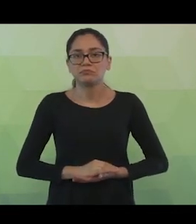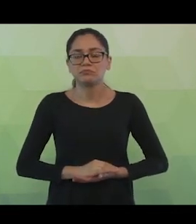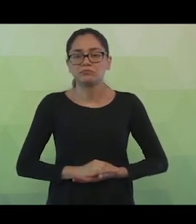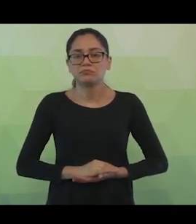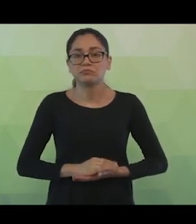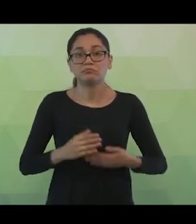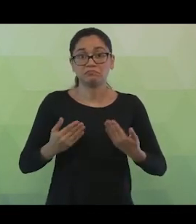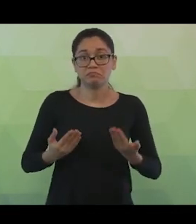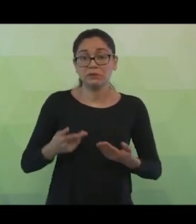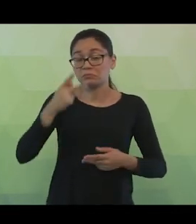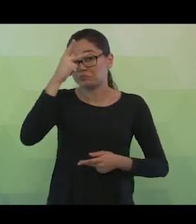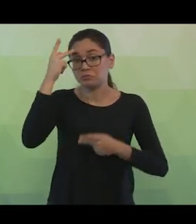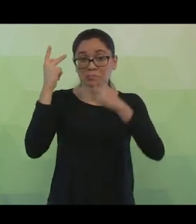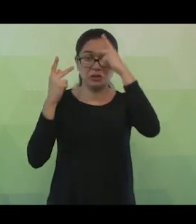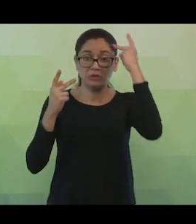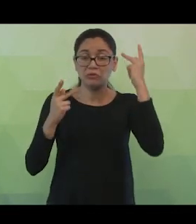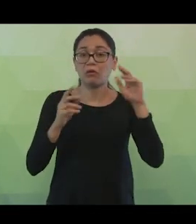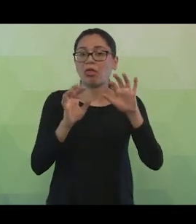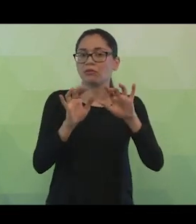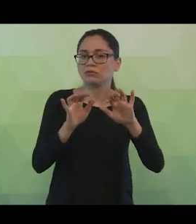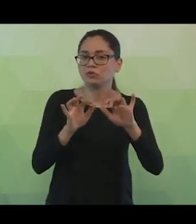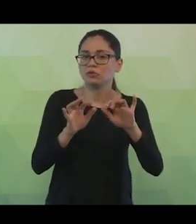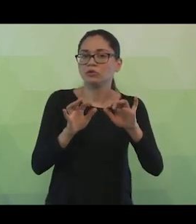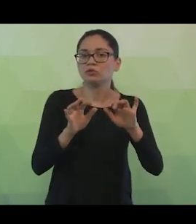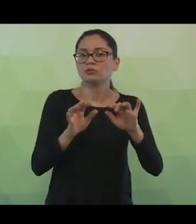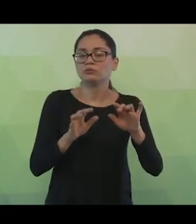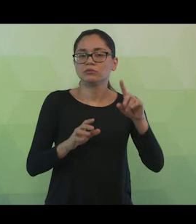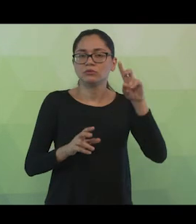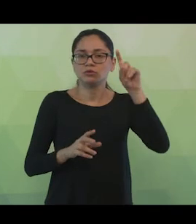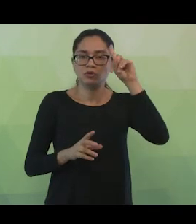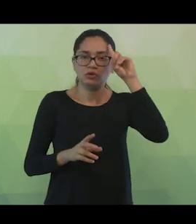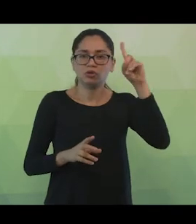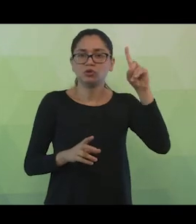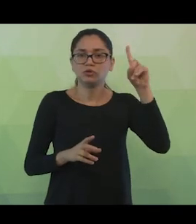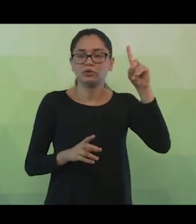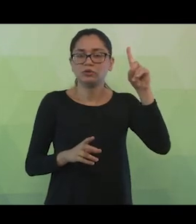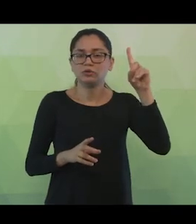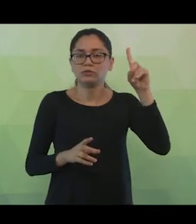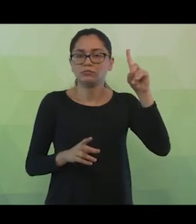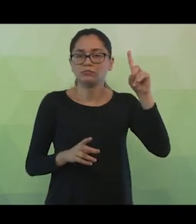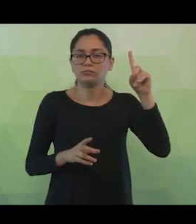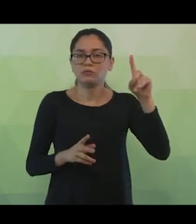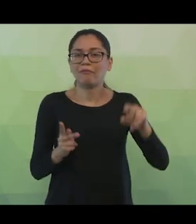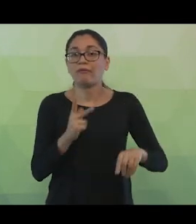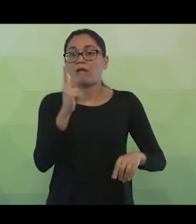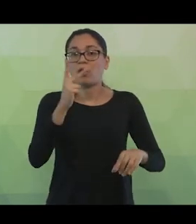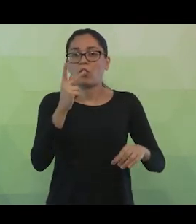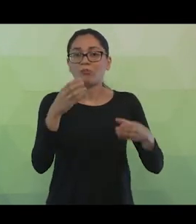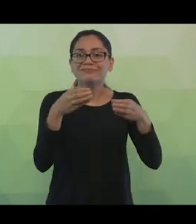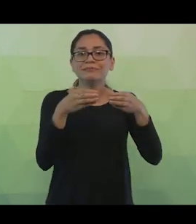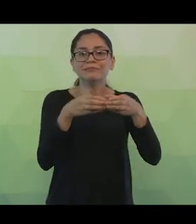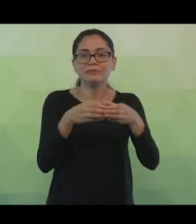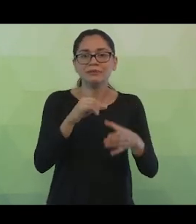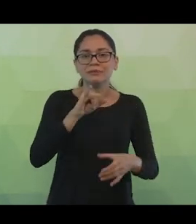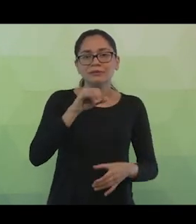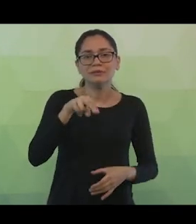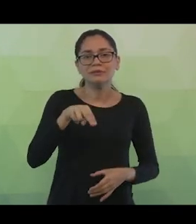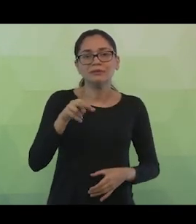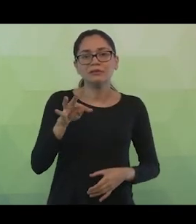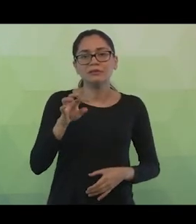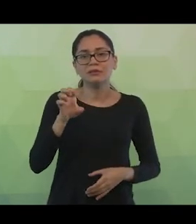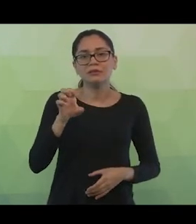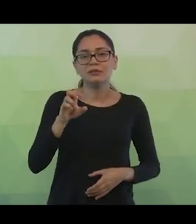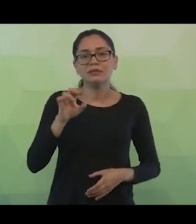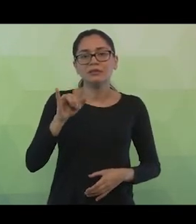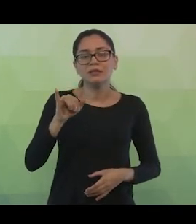Como o usuário vai digitar o valor de dias, um valor inteiro, então eu vou falar que